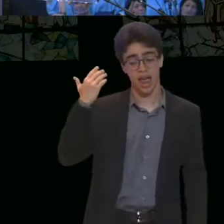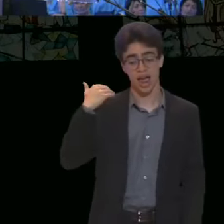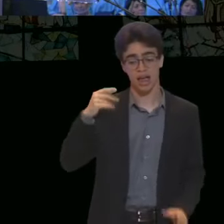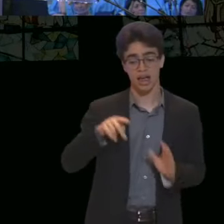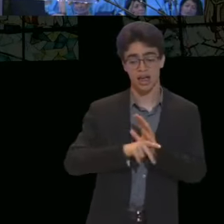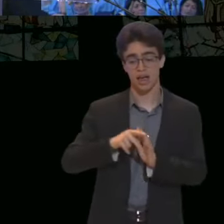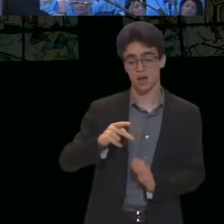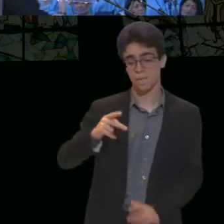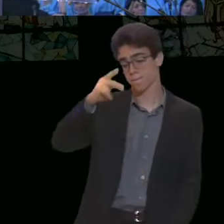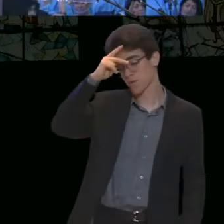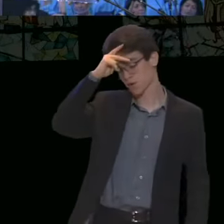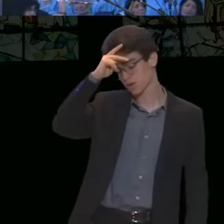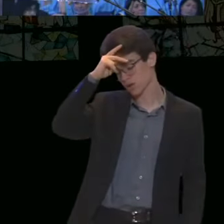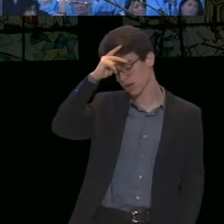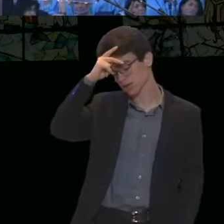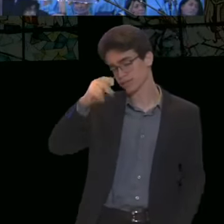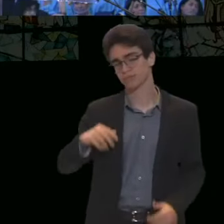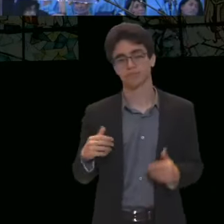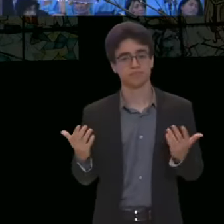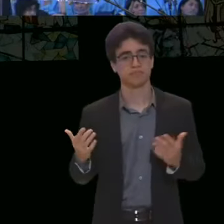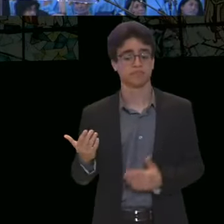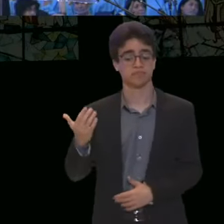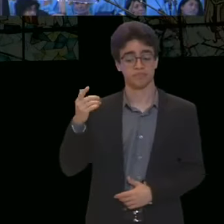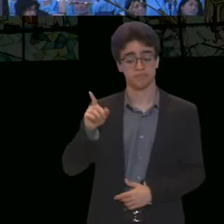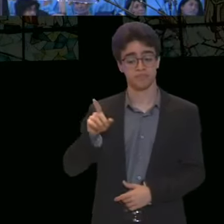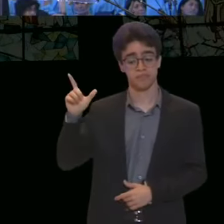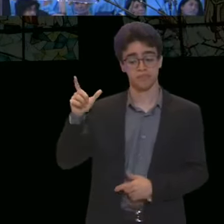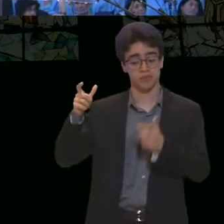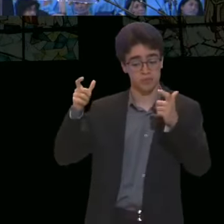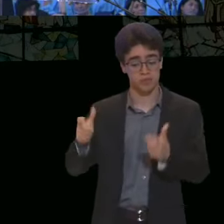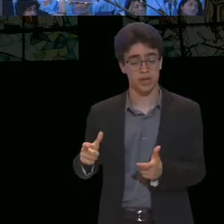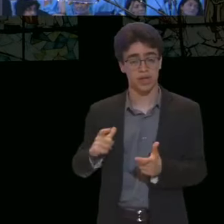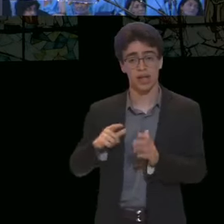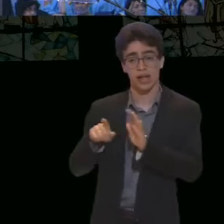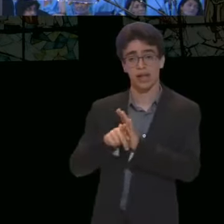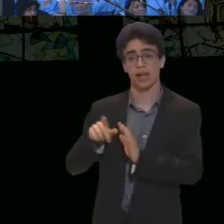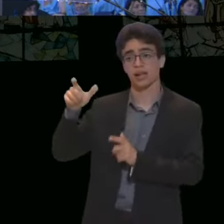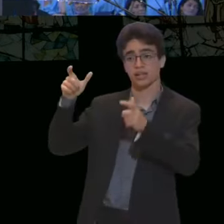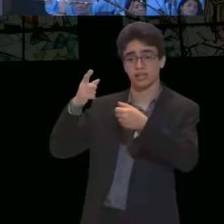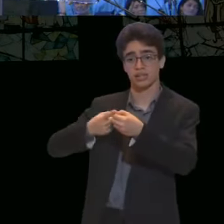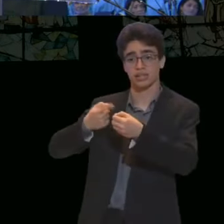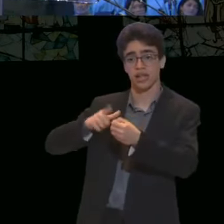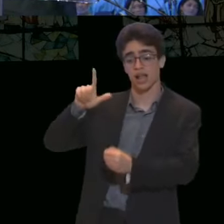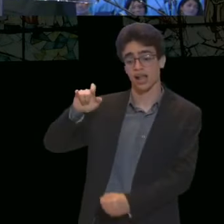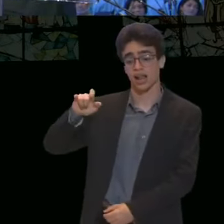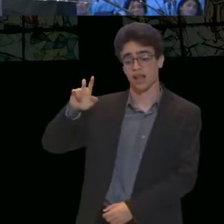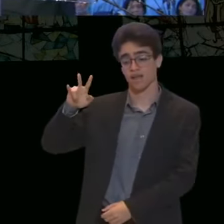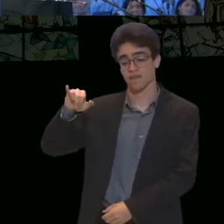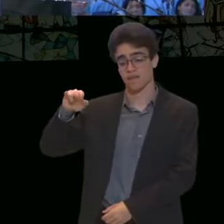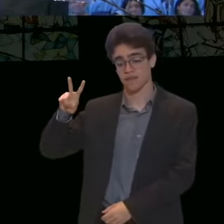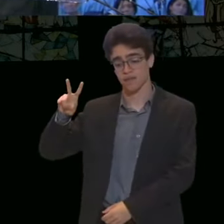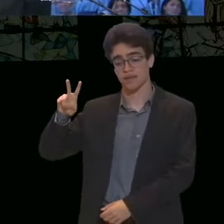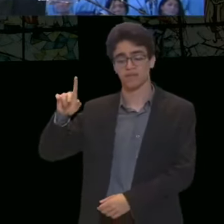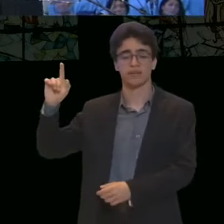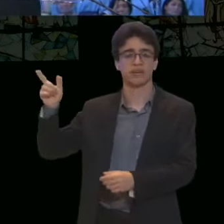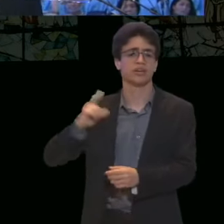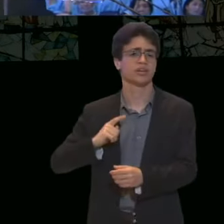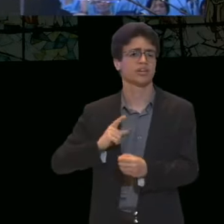polonês, prusso, que eles chamam. Então, ali tem a cidade de Lviv, que eu estive lá 10 dias atrás, é lindíssima,